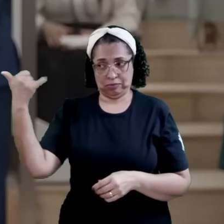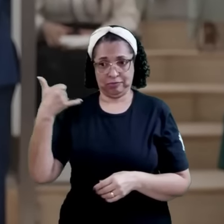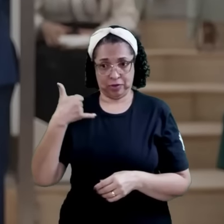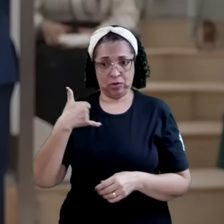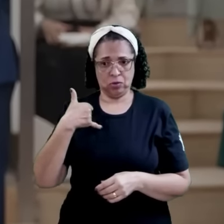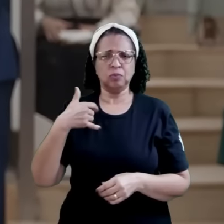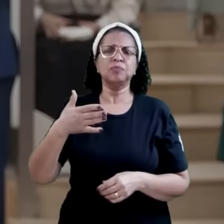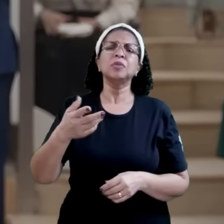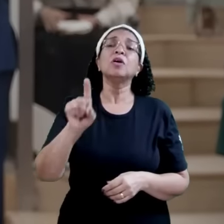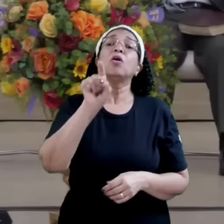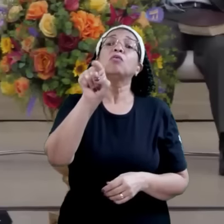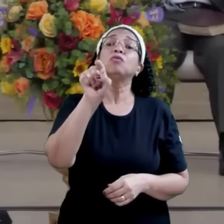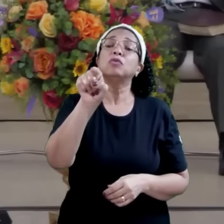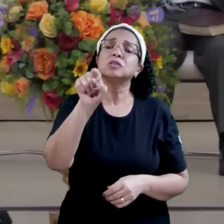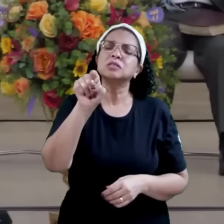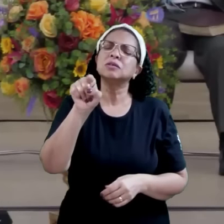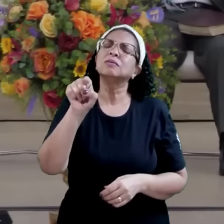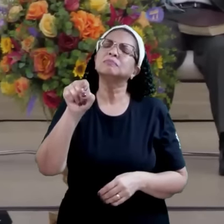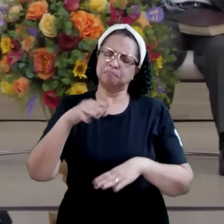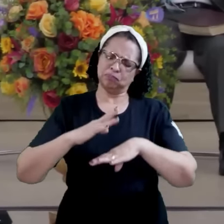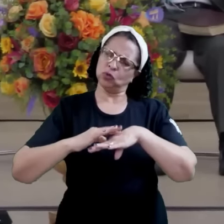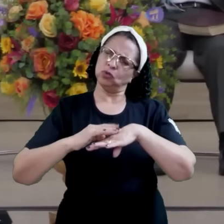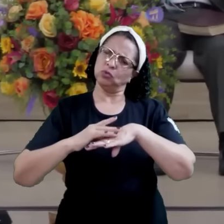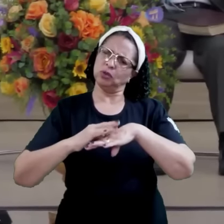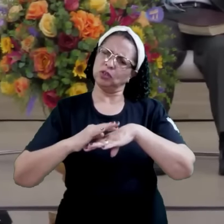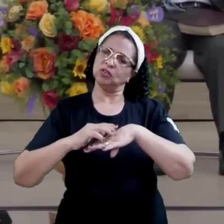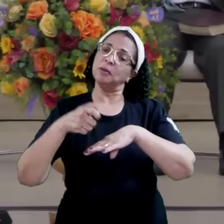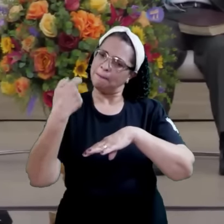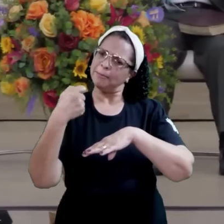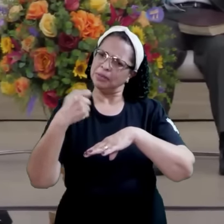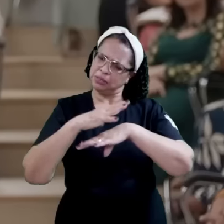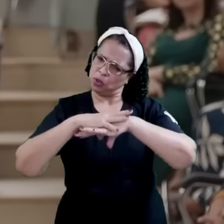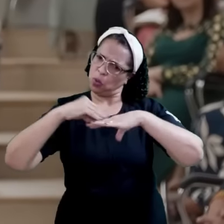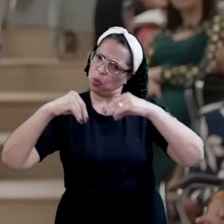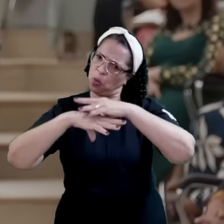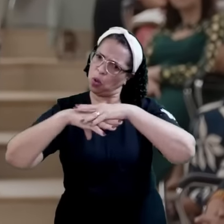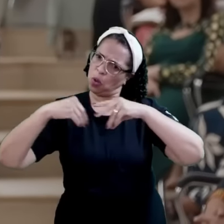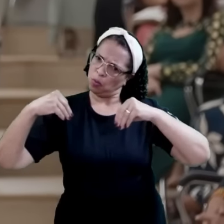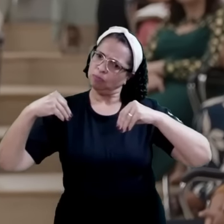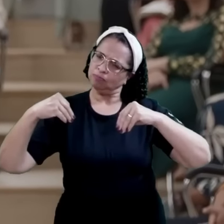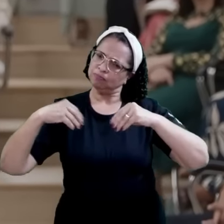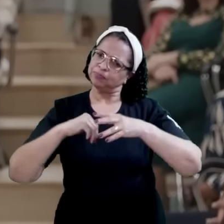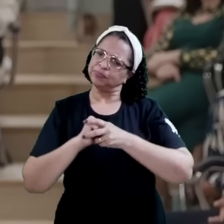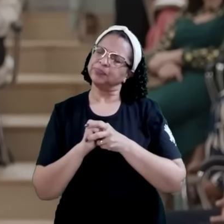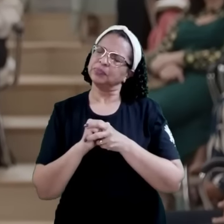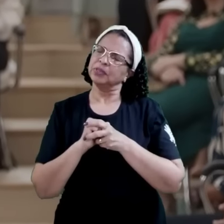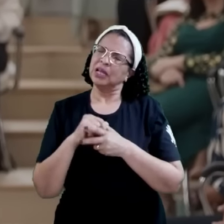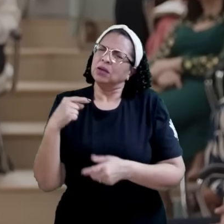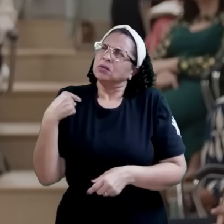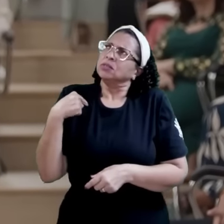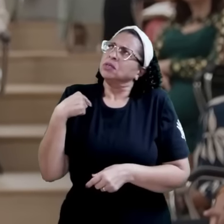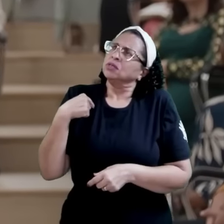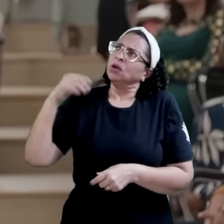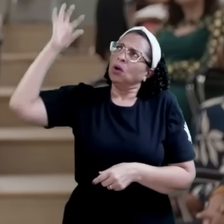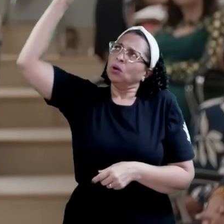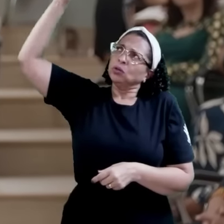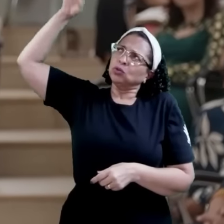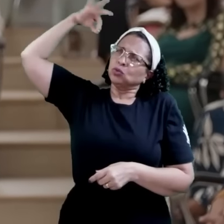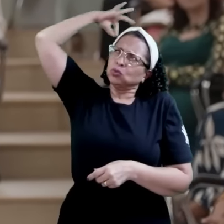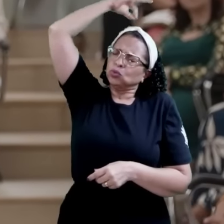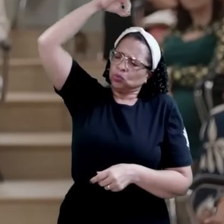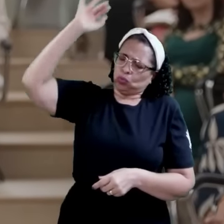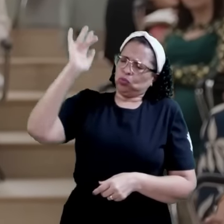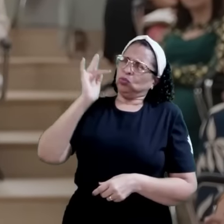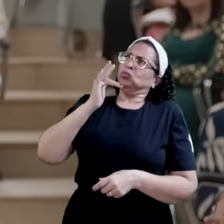cura aí o espírito de Deus falou comigo diga que eu estou passeando na igreja não tem coisa que a gente já sabe